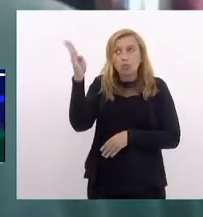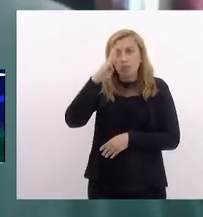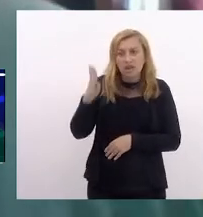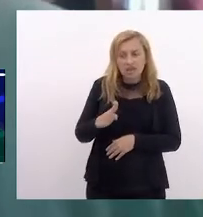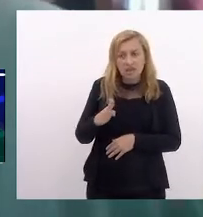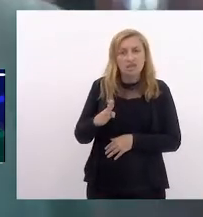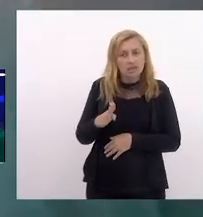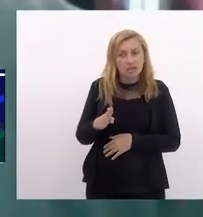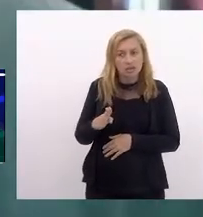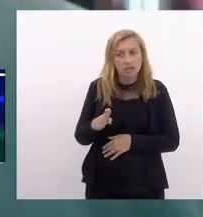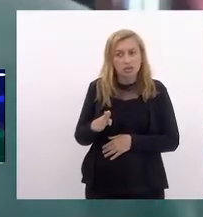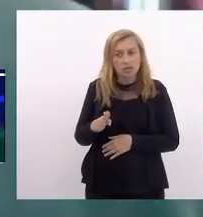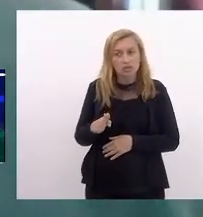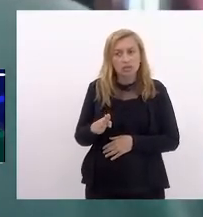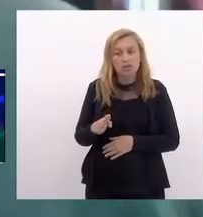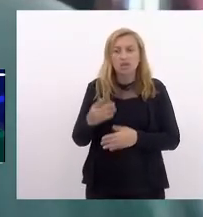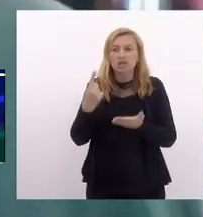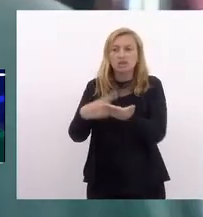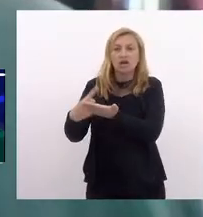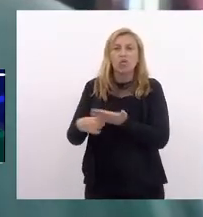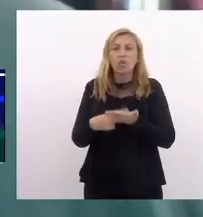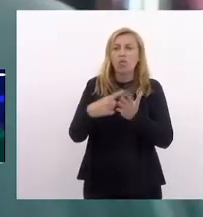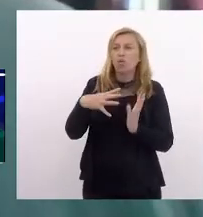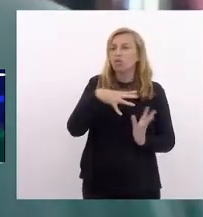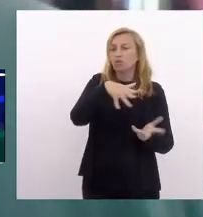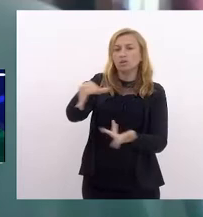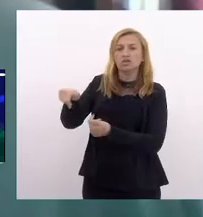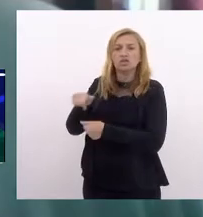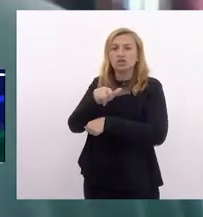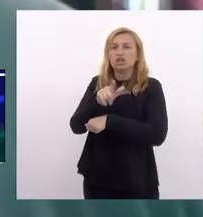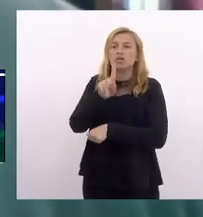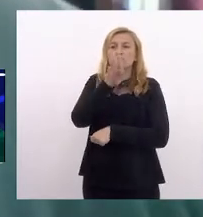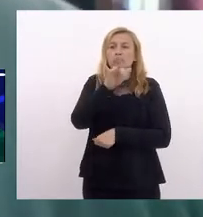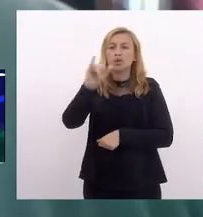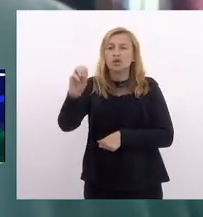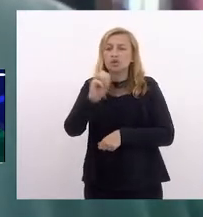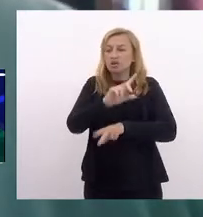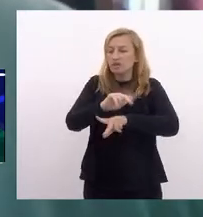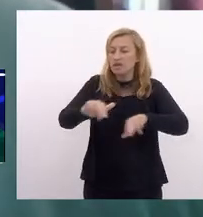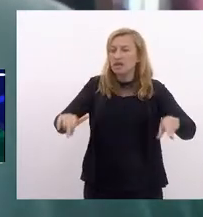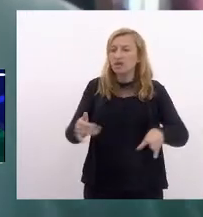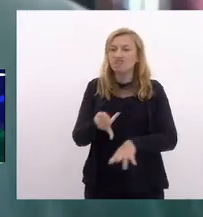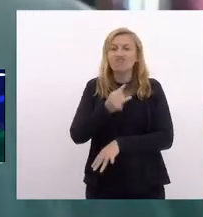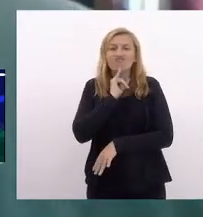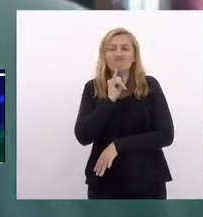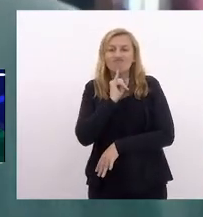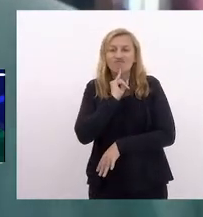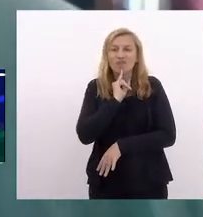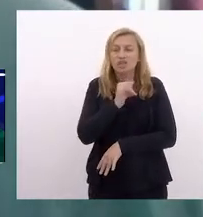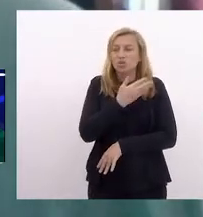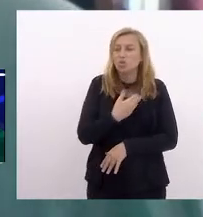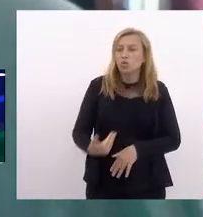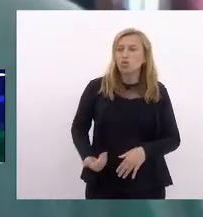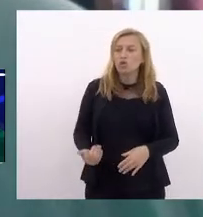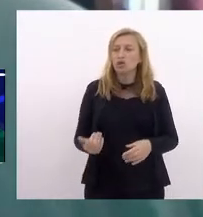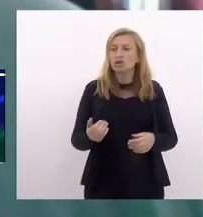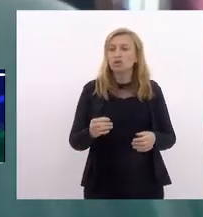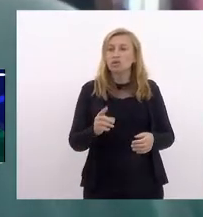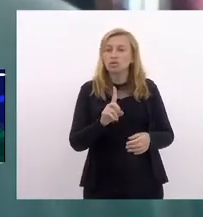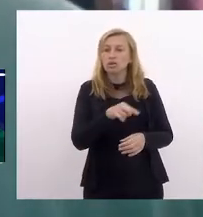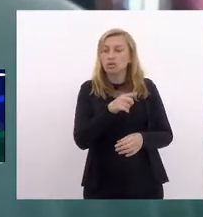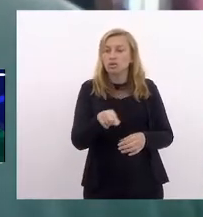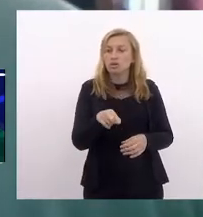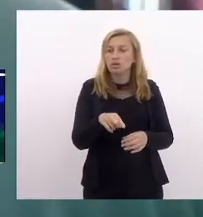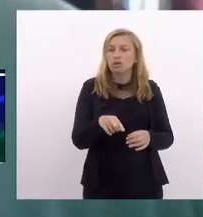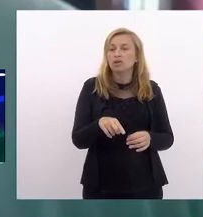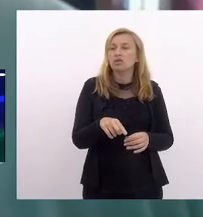Brasil é signatário de acordos internacionais de biodiversidade Infelizmente o governo desativou recentemente Projeto